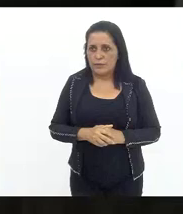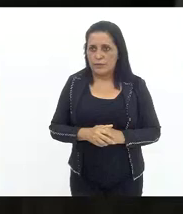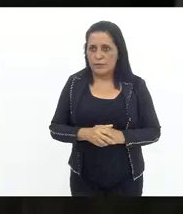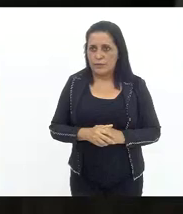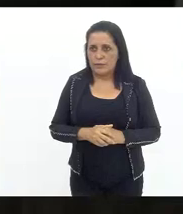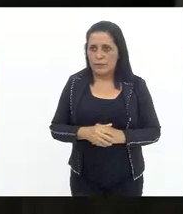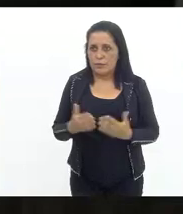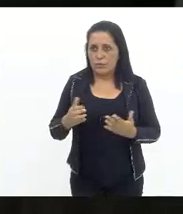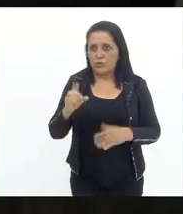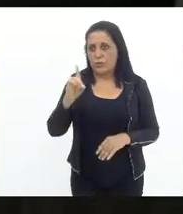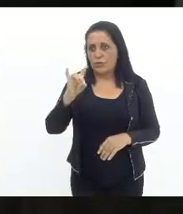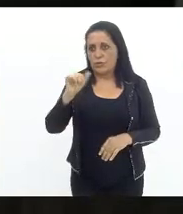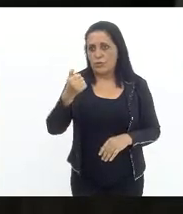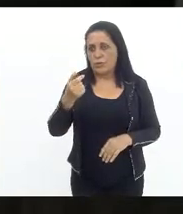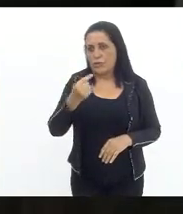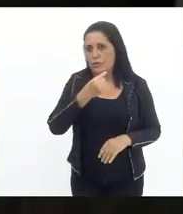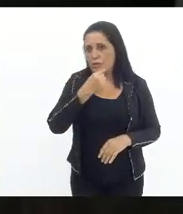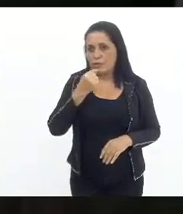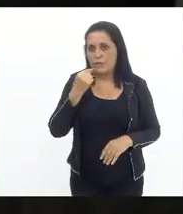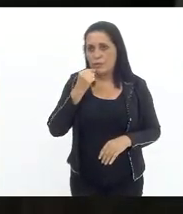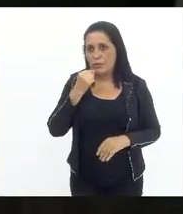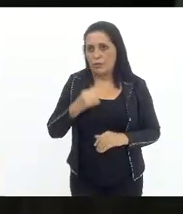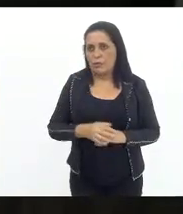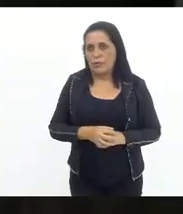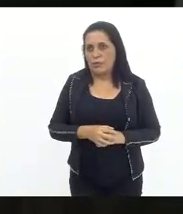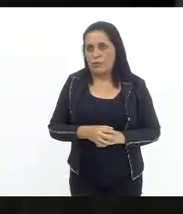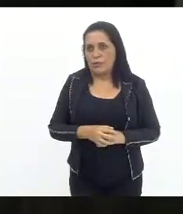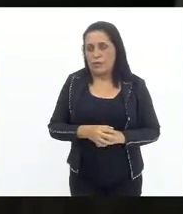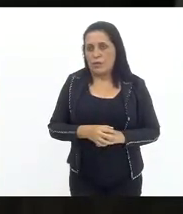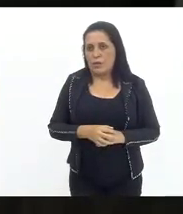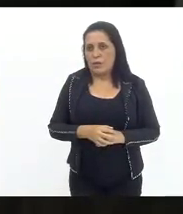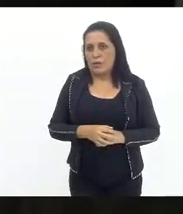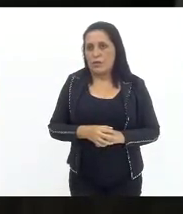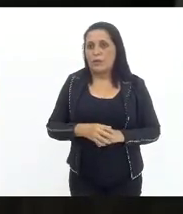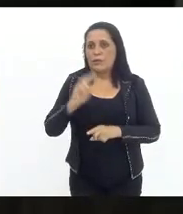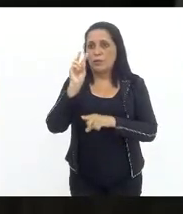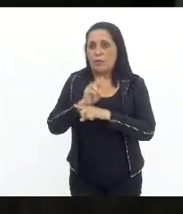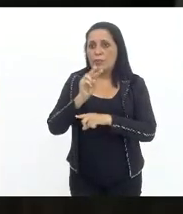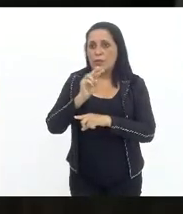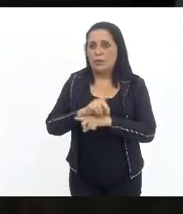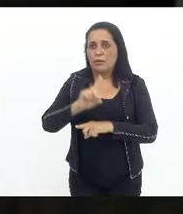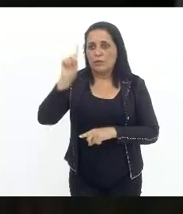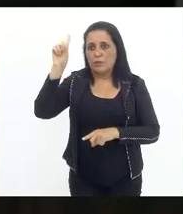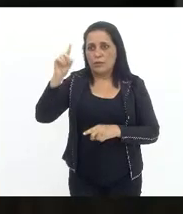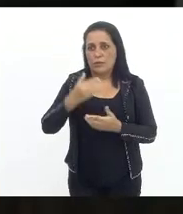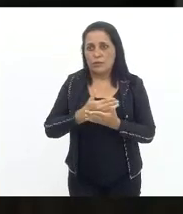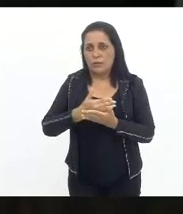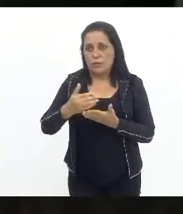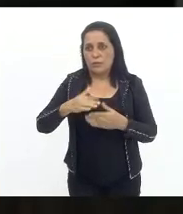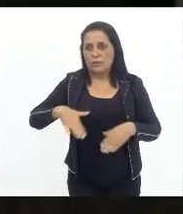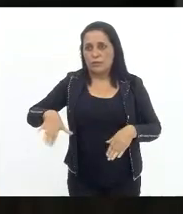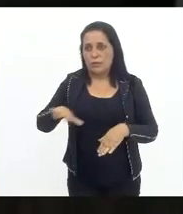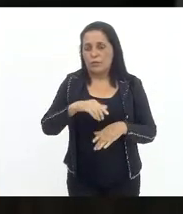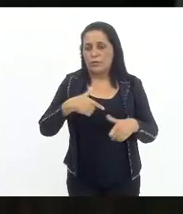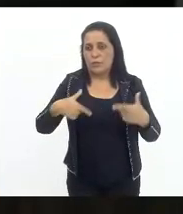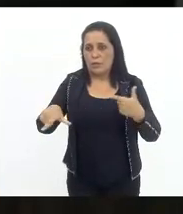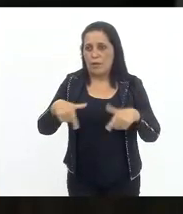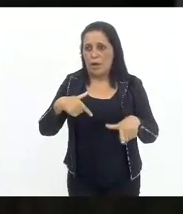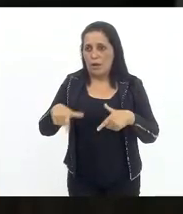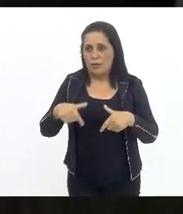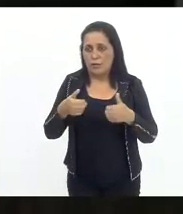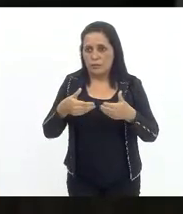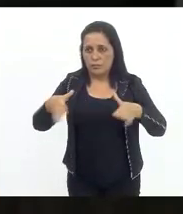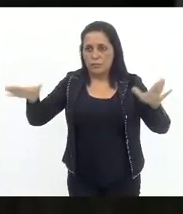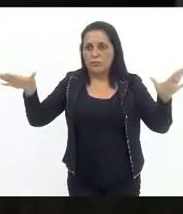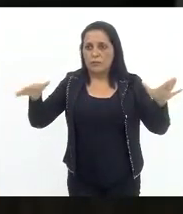do dia 2 de setembro. Havendo número legal sobre a proteção de Deus, iniciamos os nossos trabalhos. Está aberta